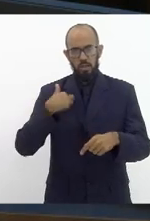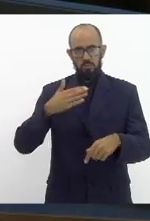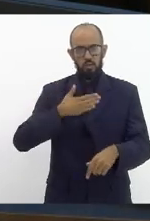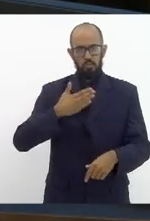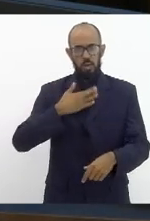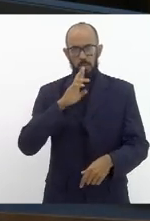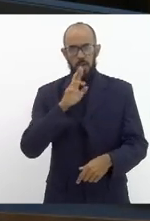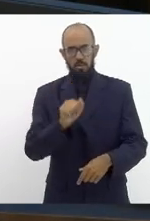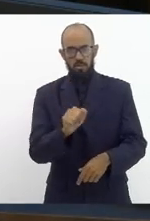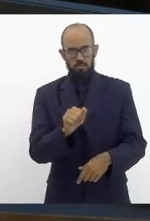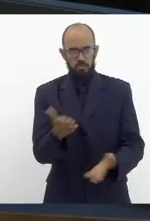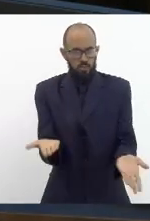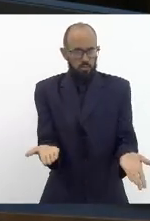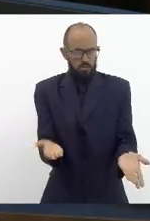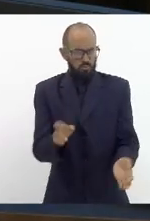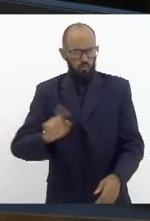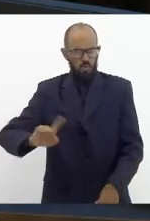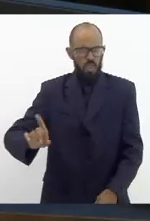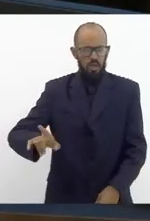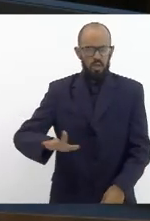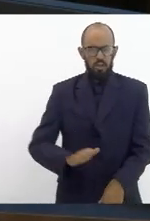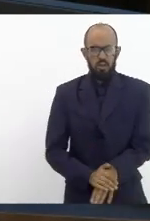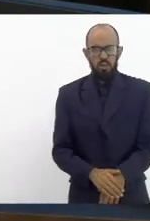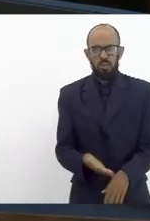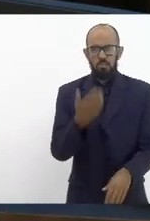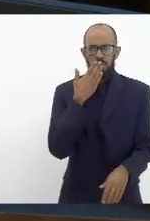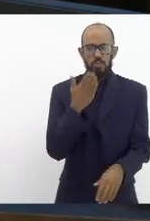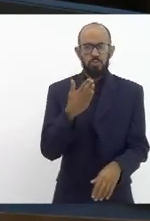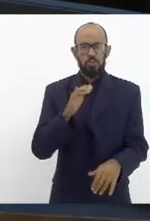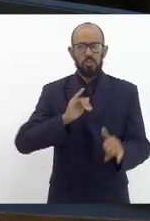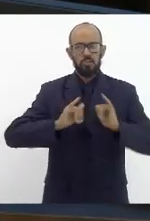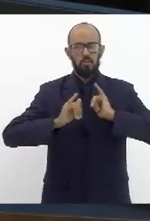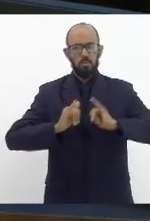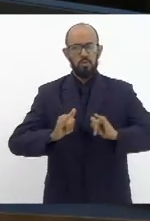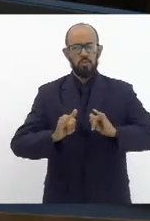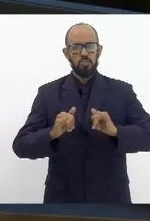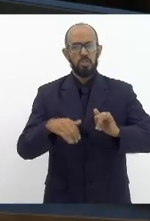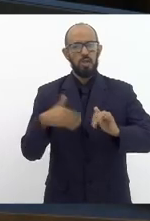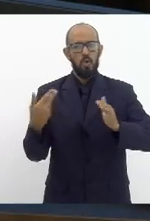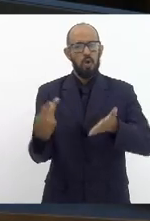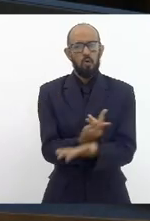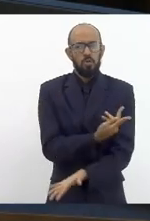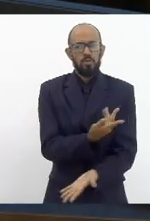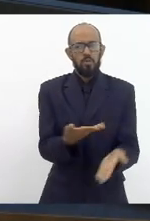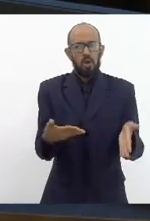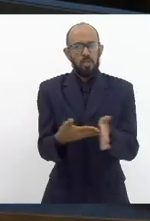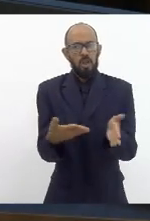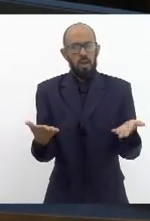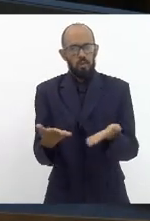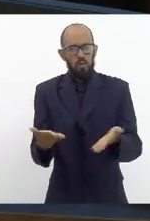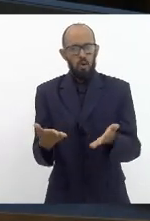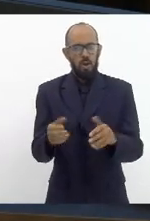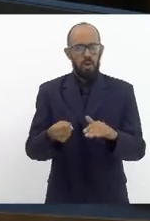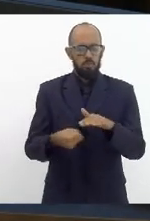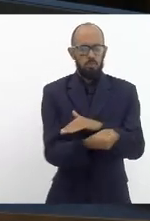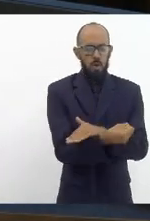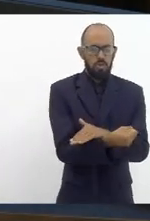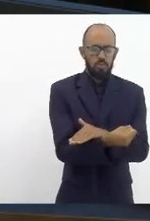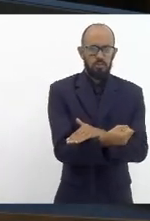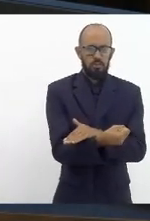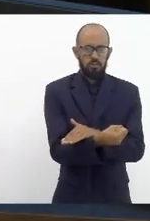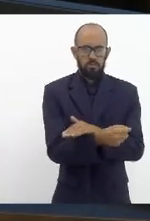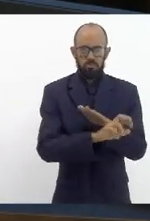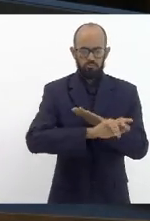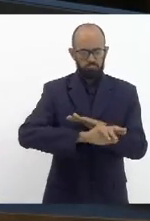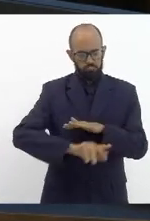Pelo qual são solicitadas informações sobre o motivo pelo qual não houve, até o momento, a nomeação de posse, tal. Ou